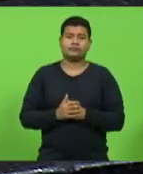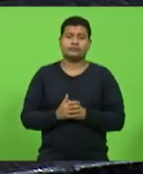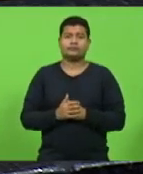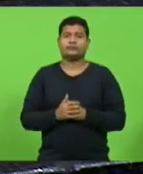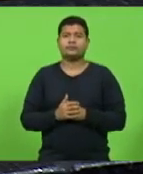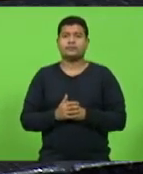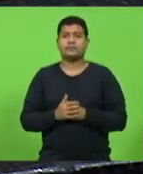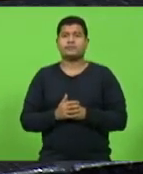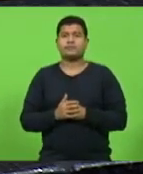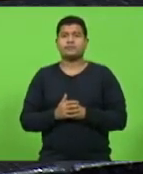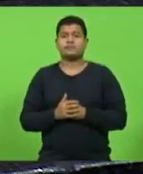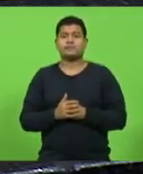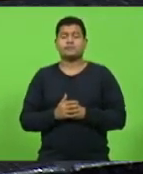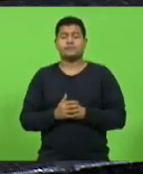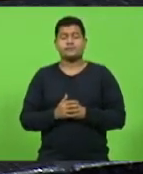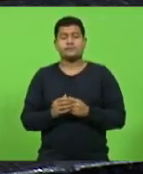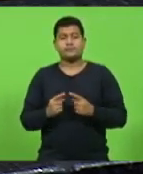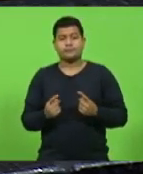E